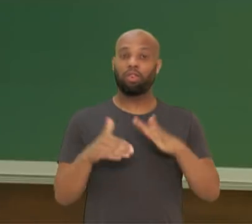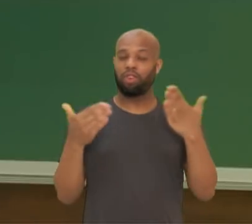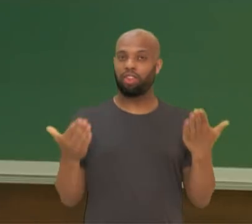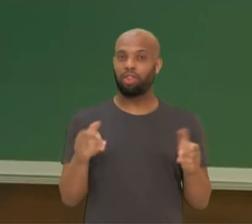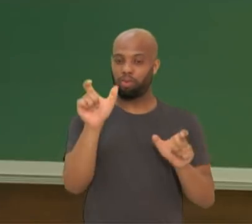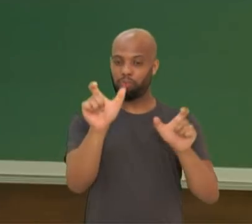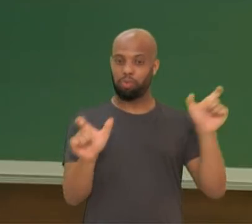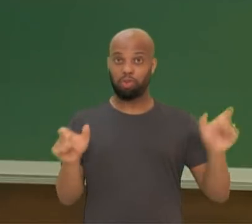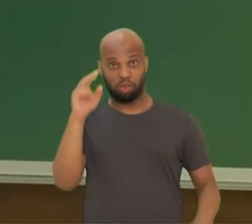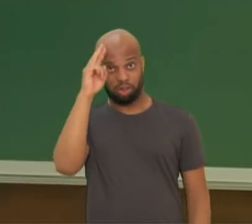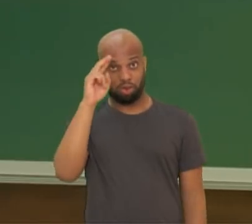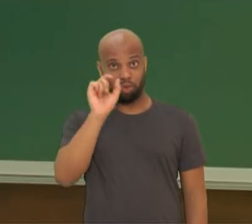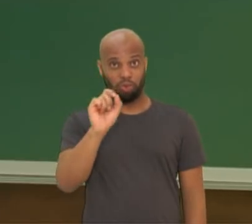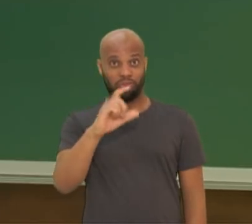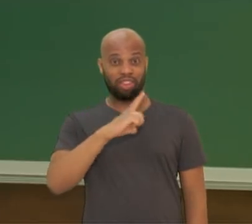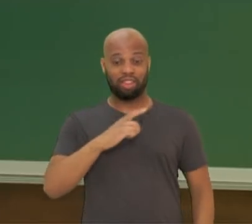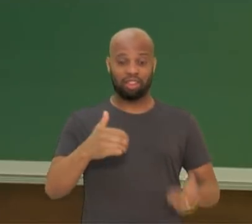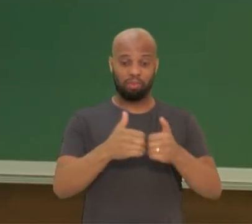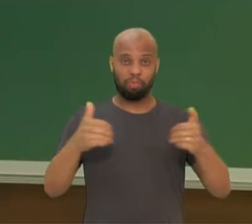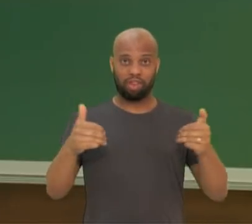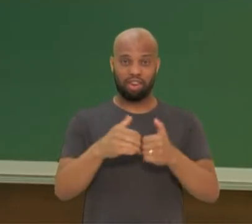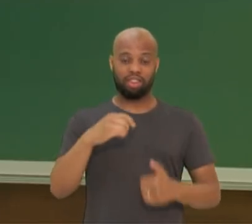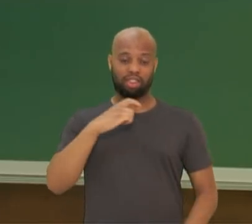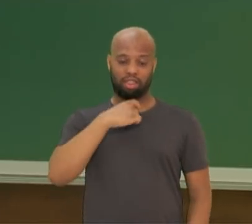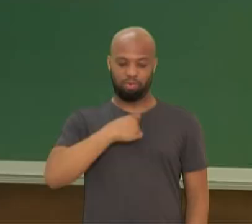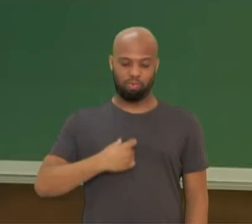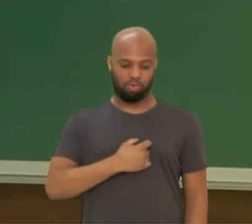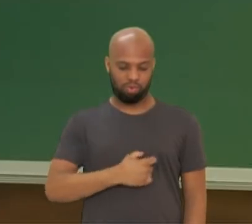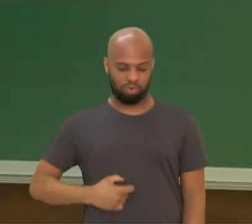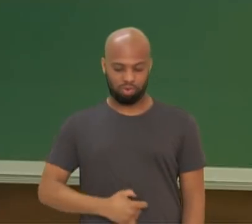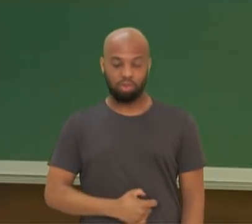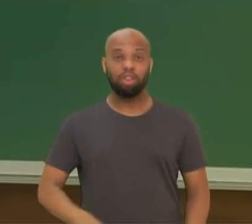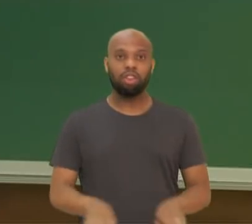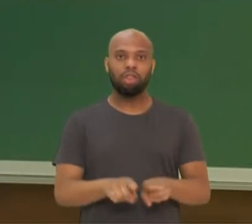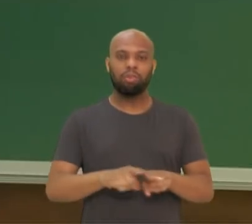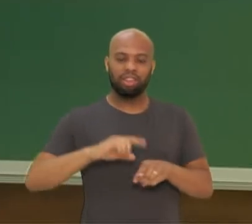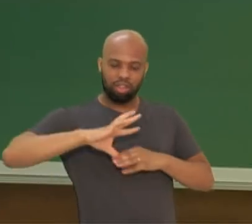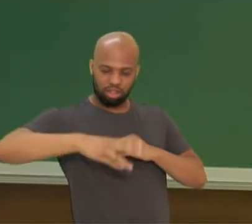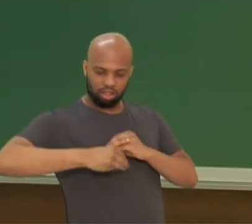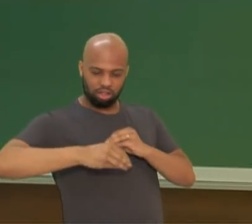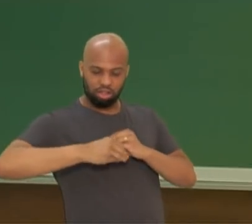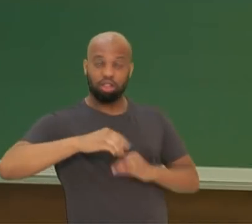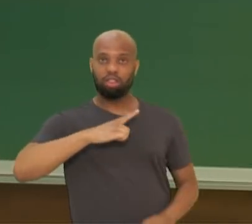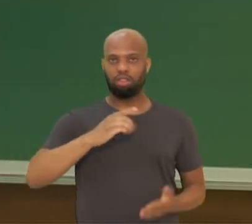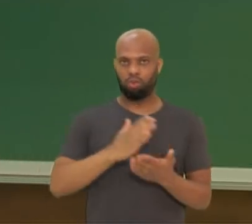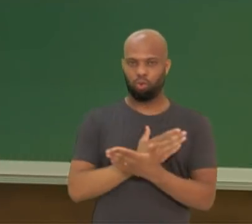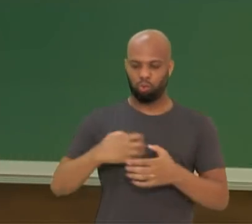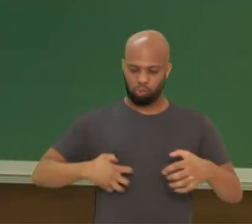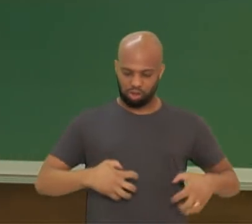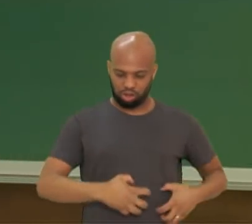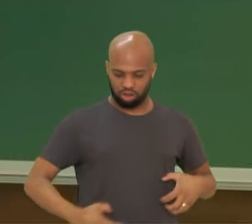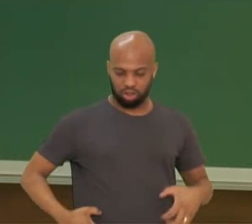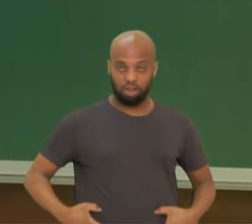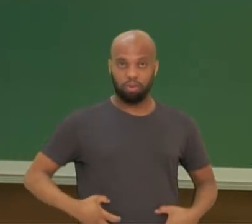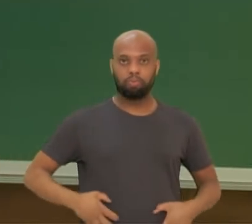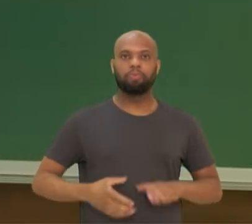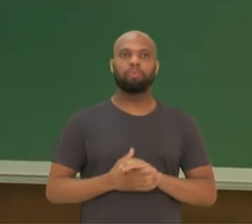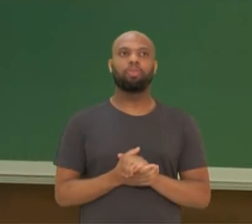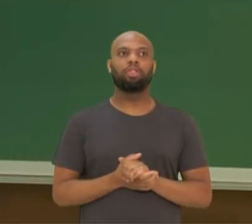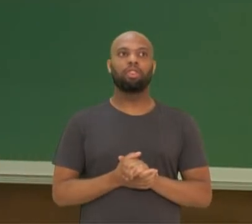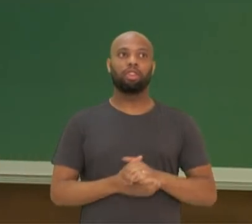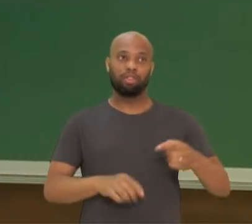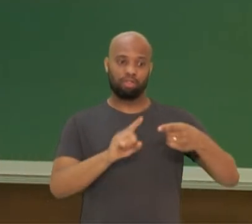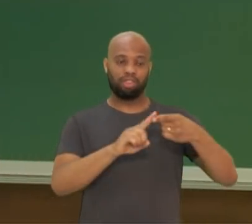Então, lembra que a divisão é tubo digestório e glândulas ou órgãos anexos. Na alternativa A, nós temos as